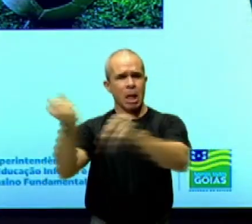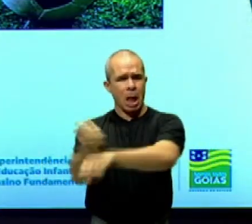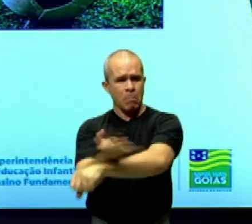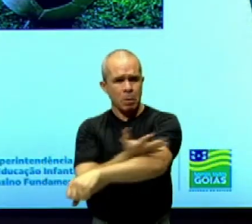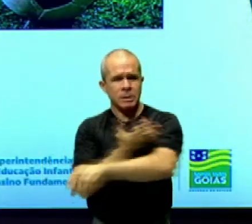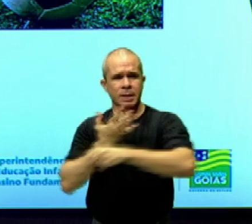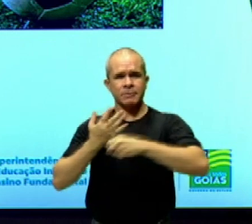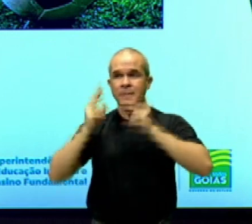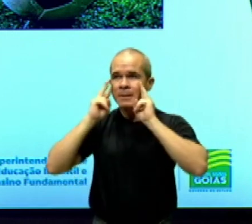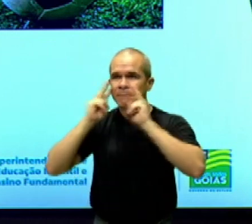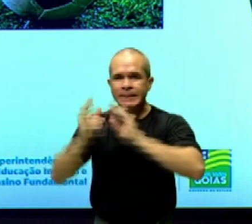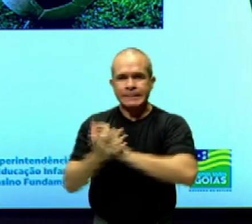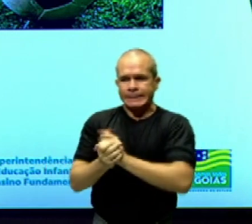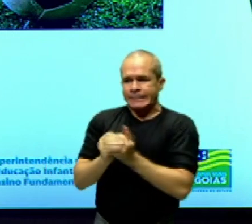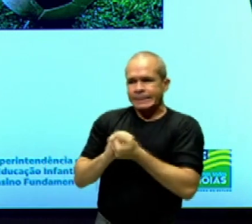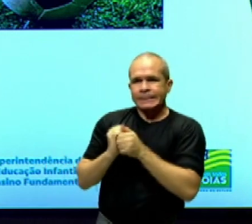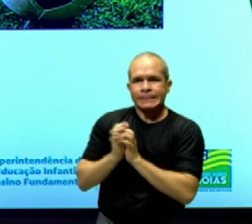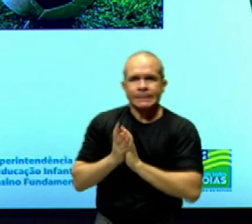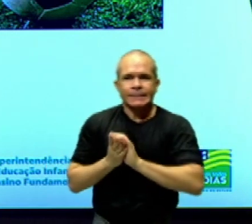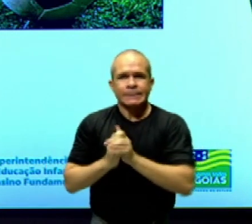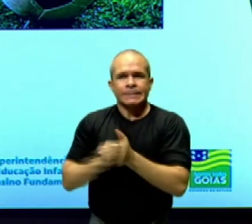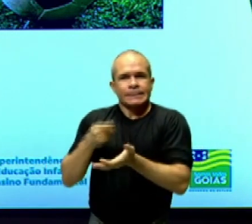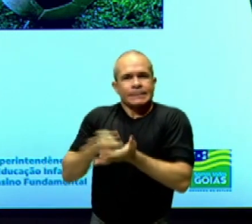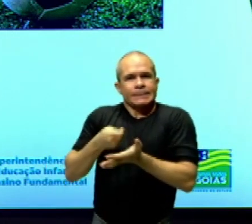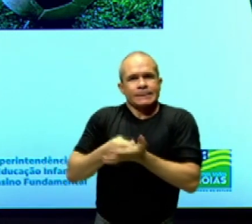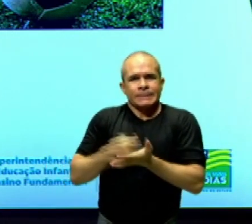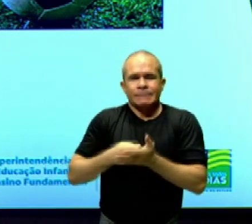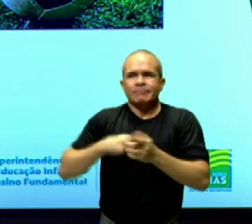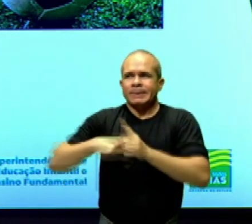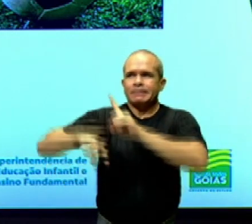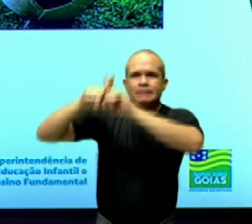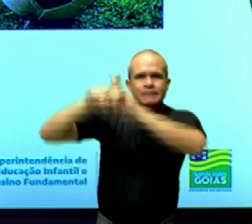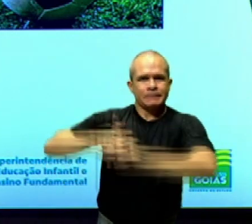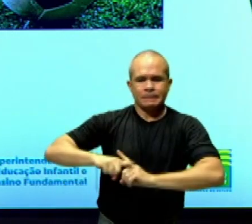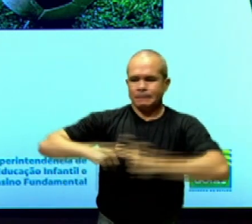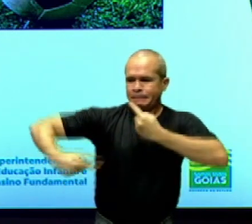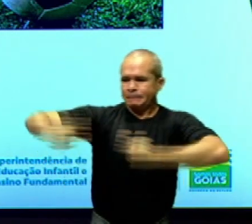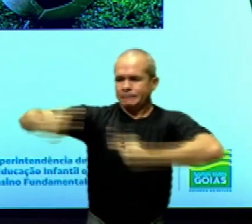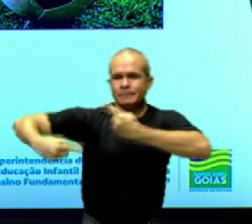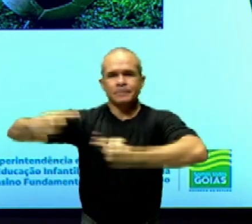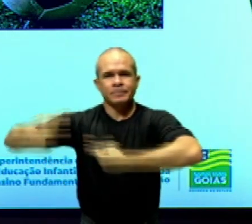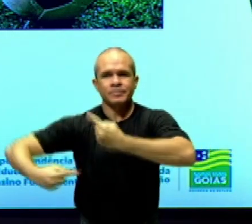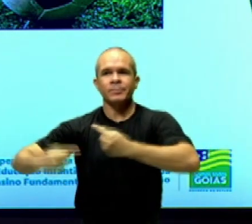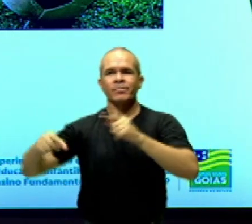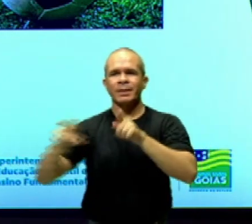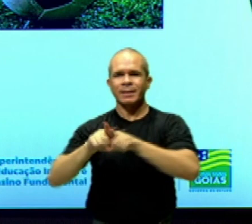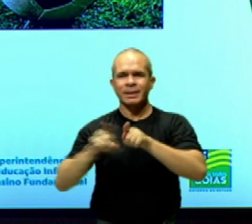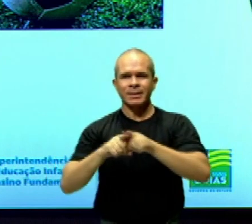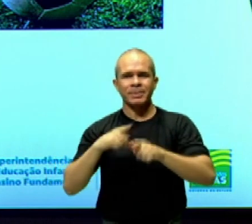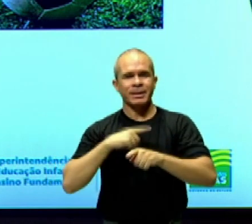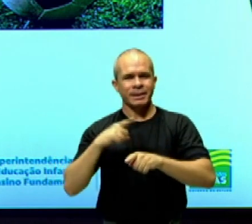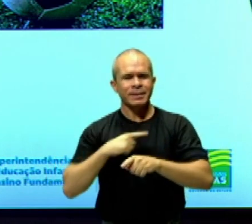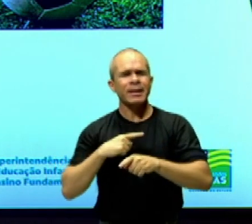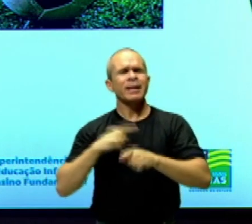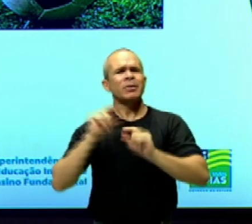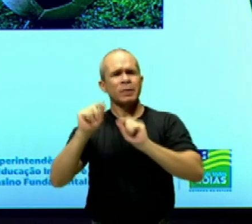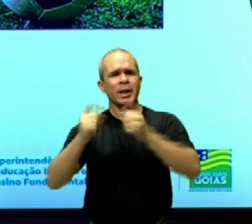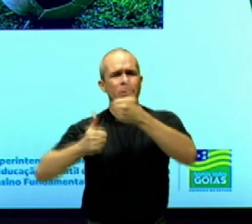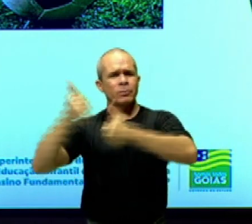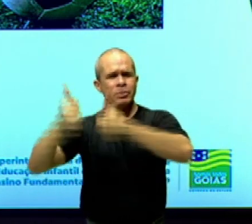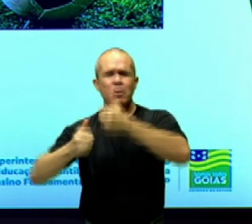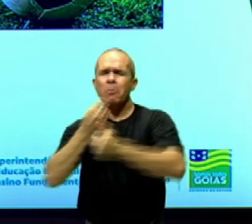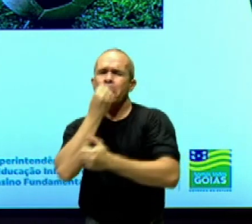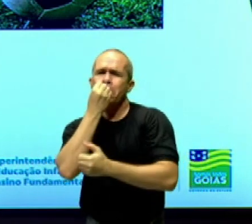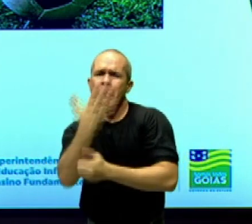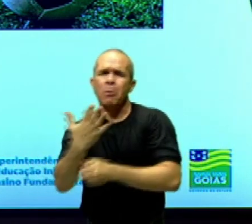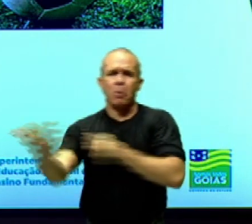cheer entertainment of competing, então além da competição, de tudo, there are so many health benefits. Benefits a gente consegue